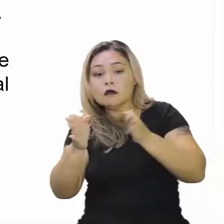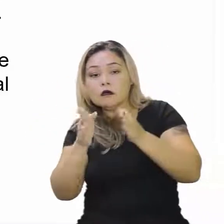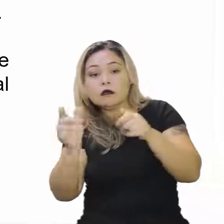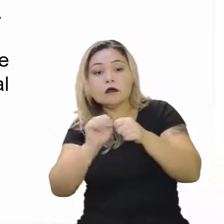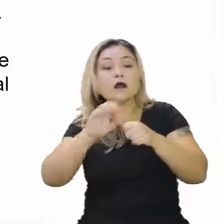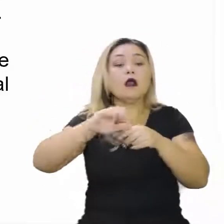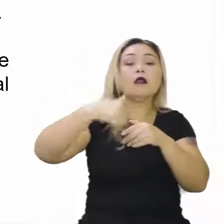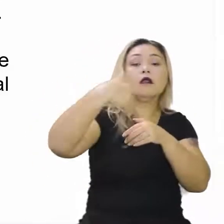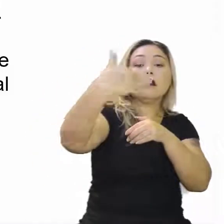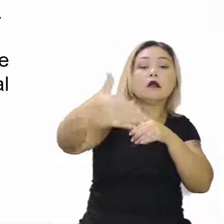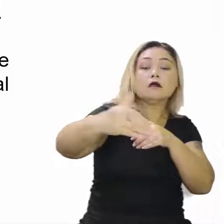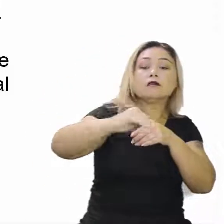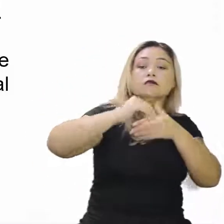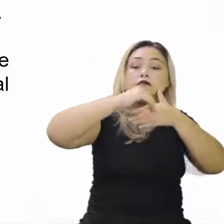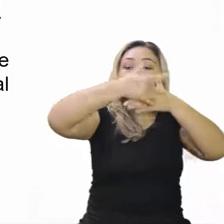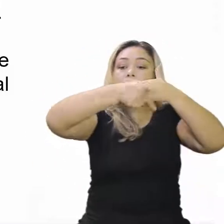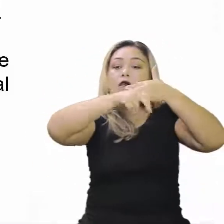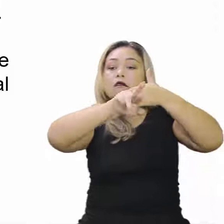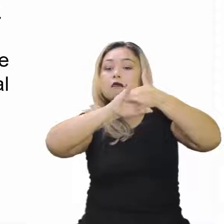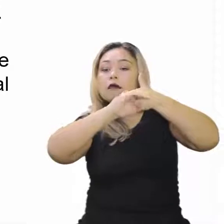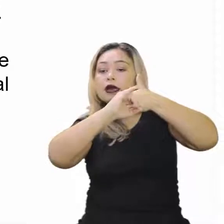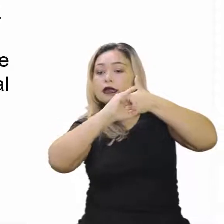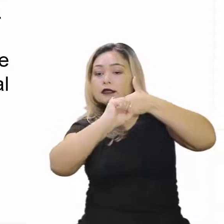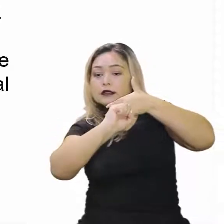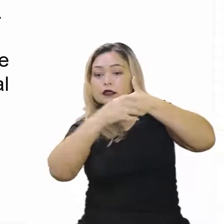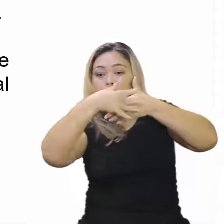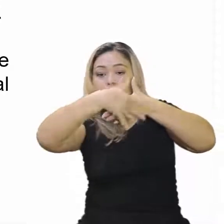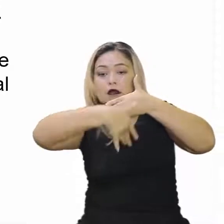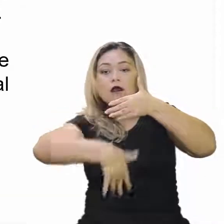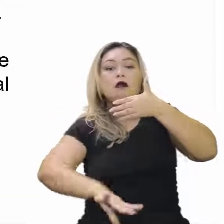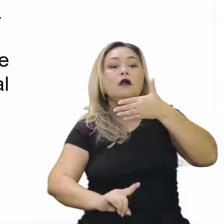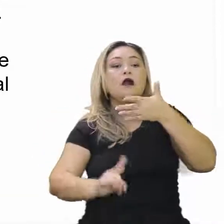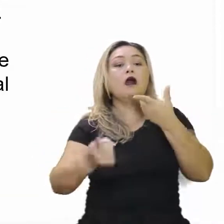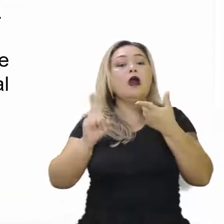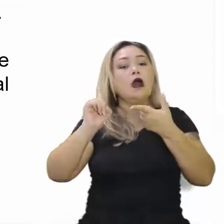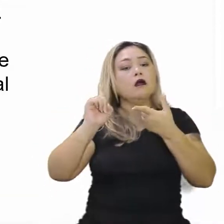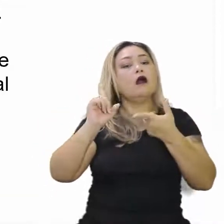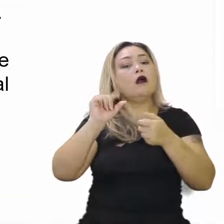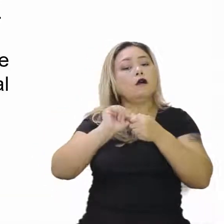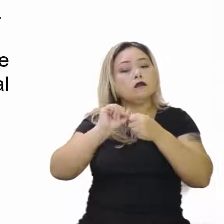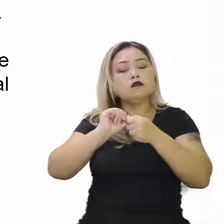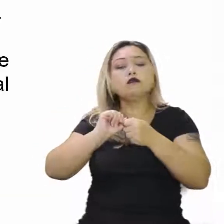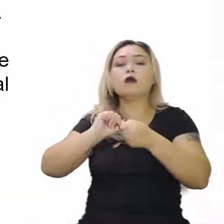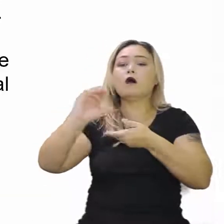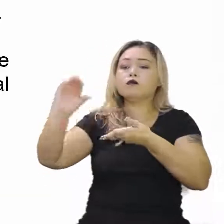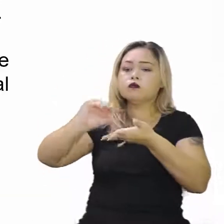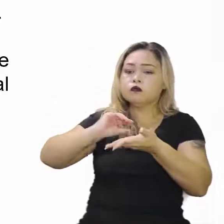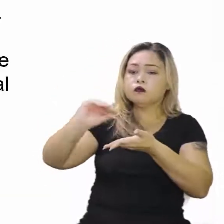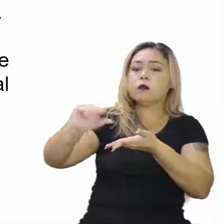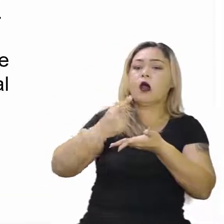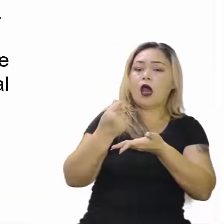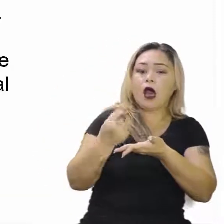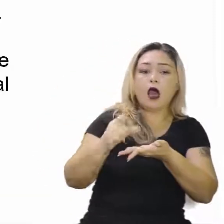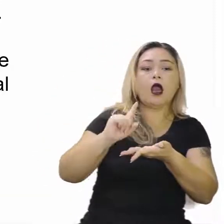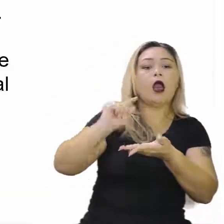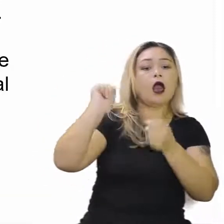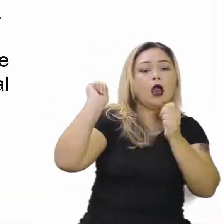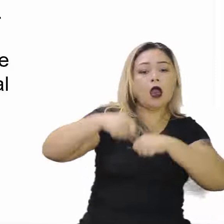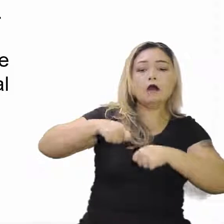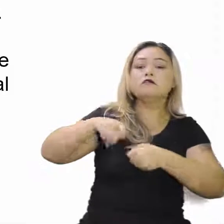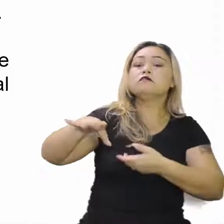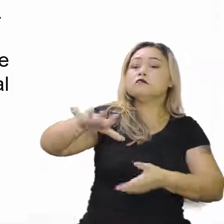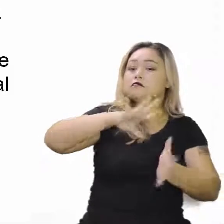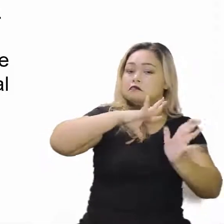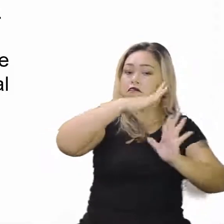quanto nas áreas elevadas da Chapada dos Paracis. B. Foi elemento gerador de riquezas que tornaram